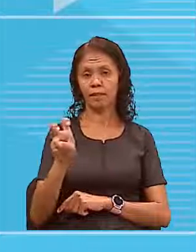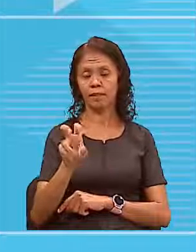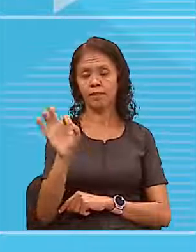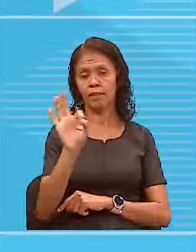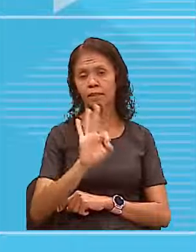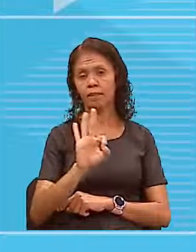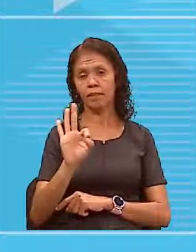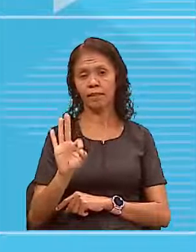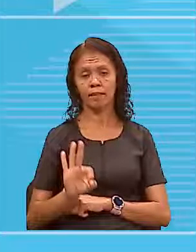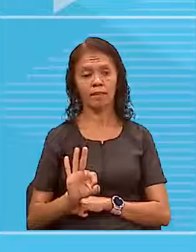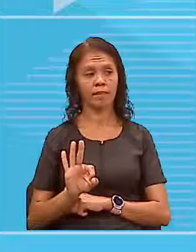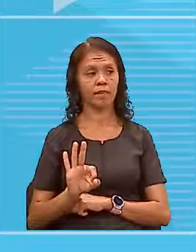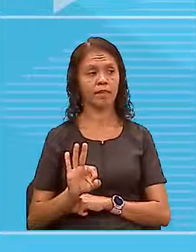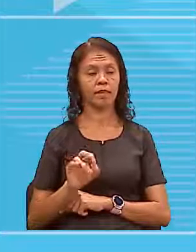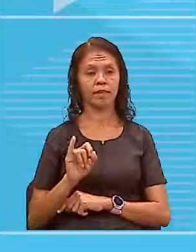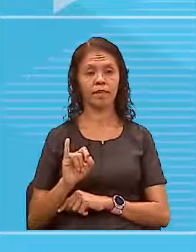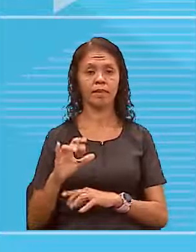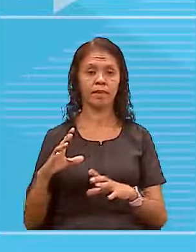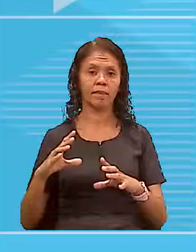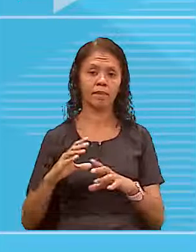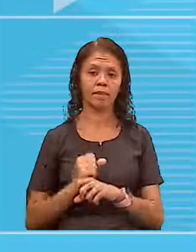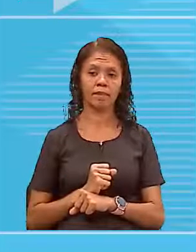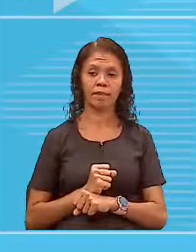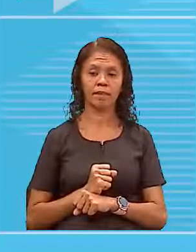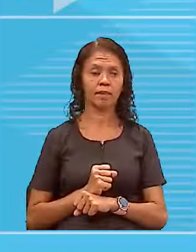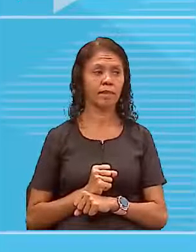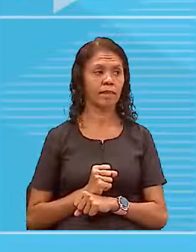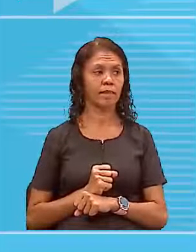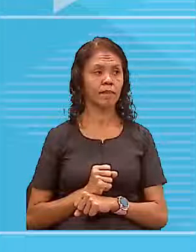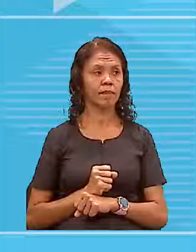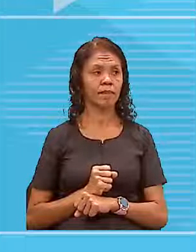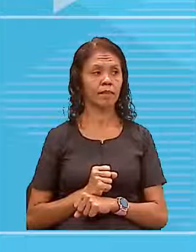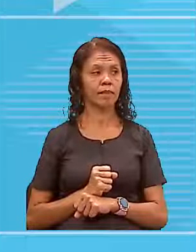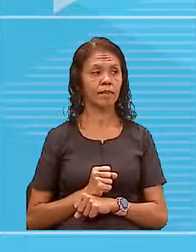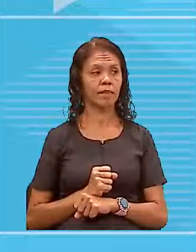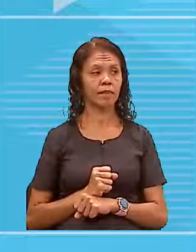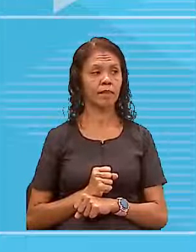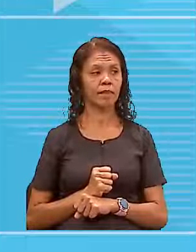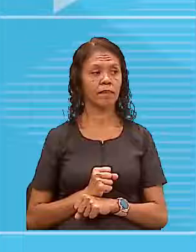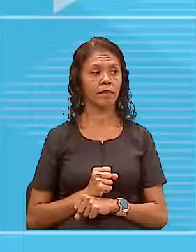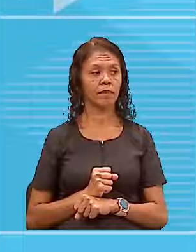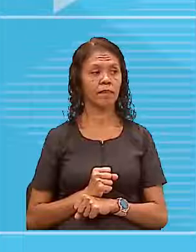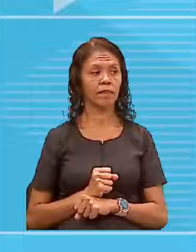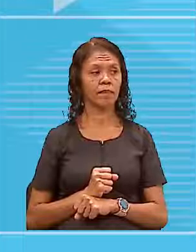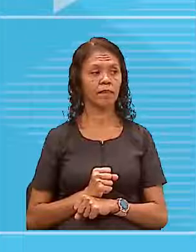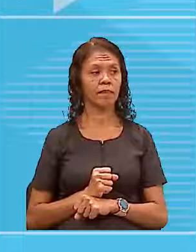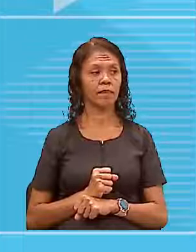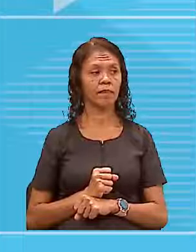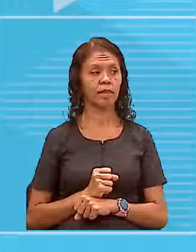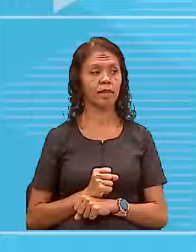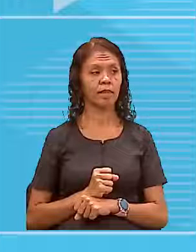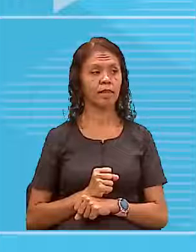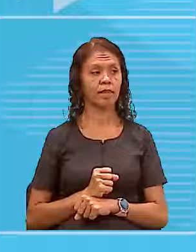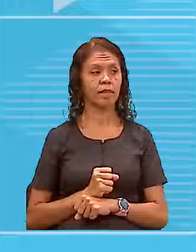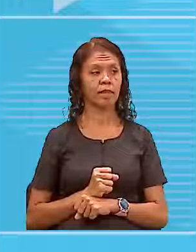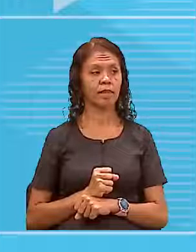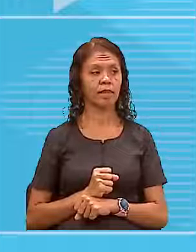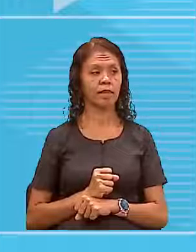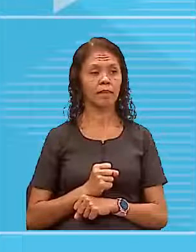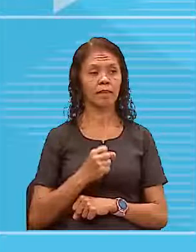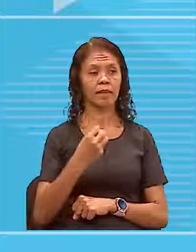6,25%. Se você somar, Gabriel, olha só, Adriana, se você somar